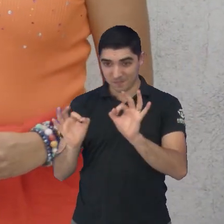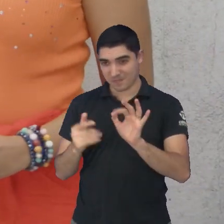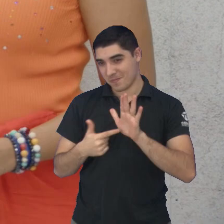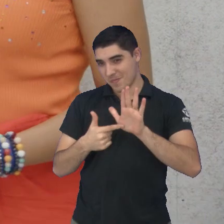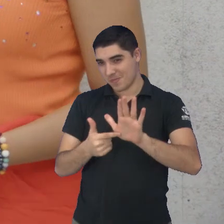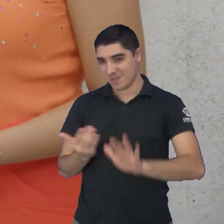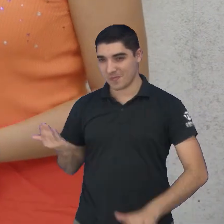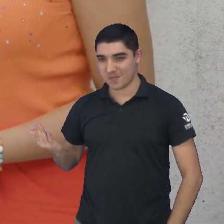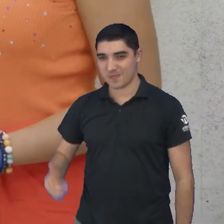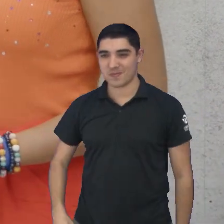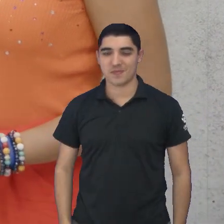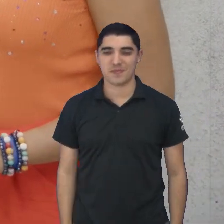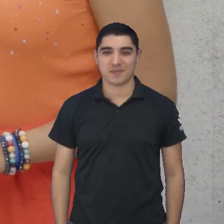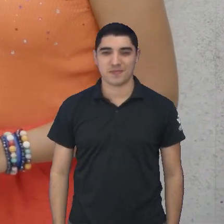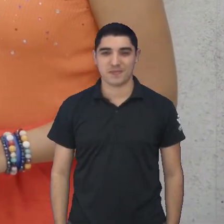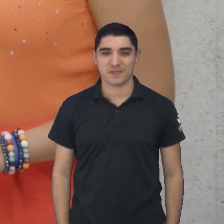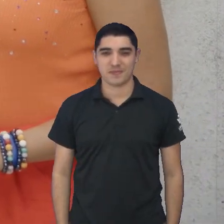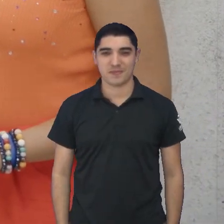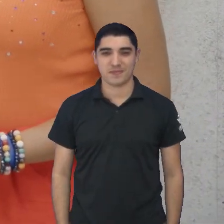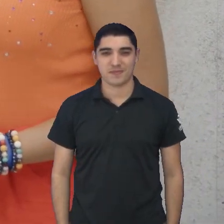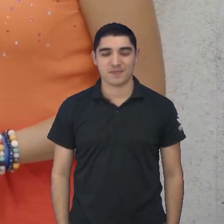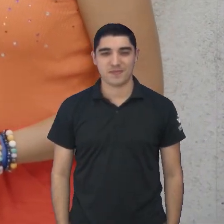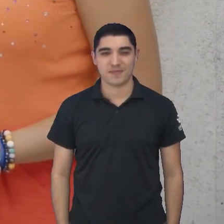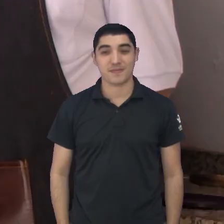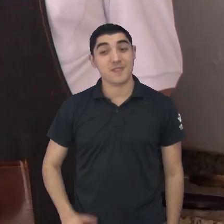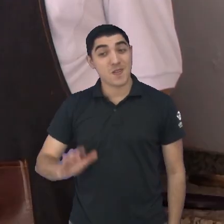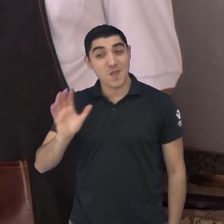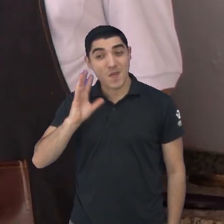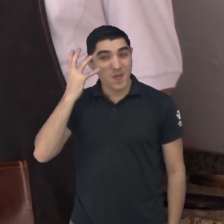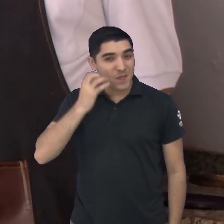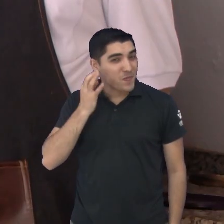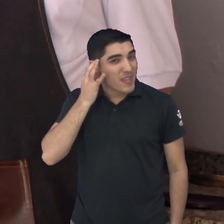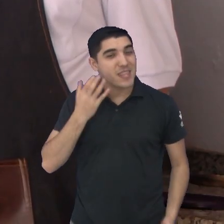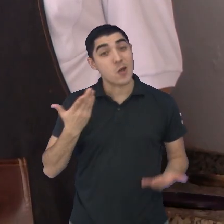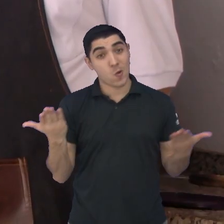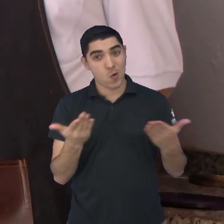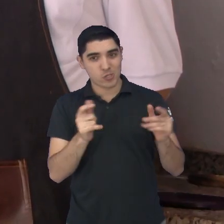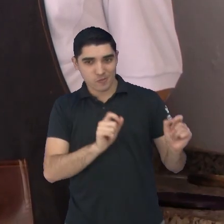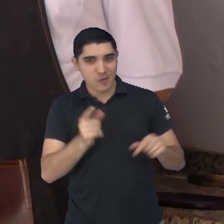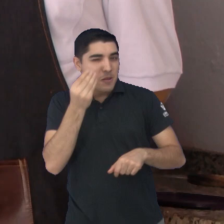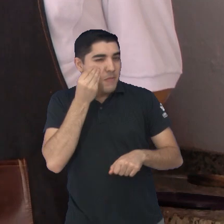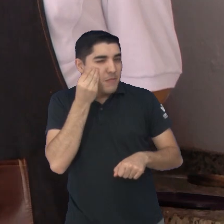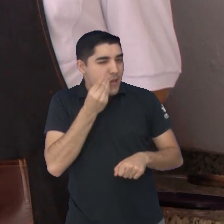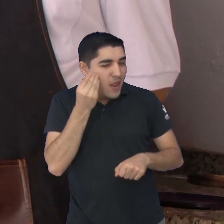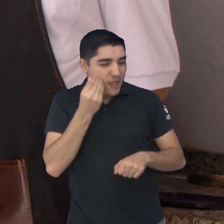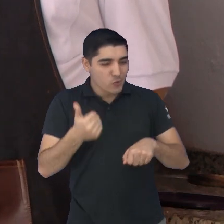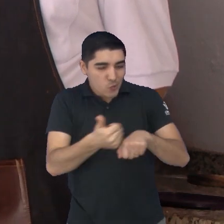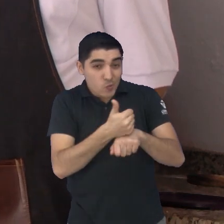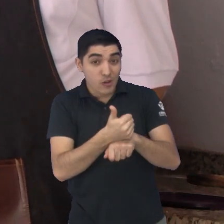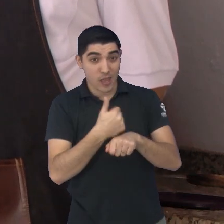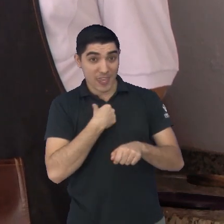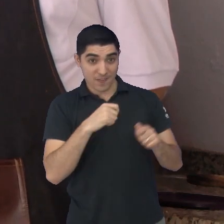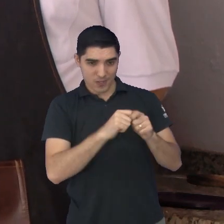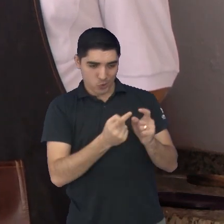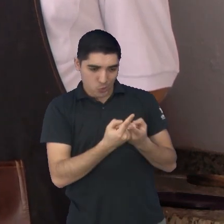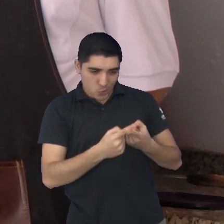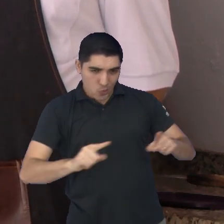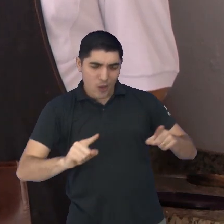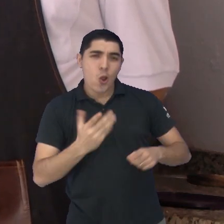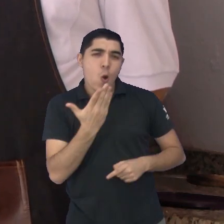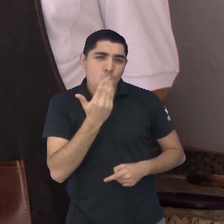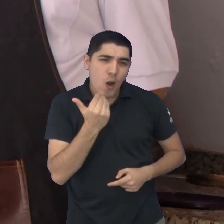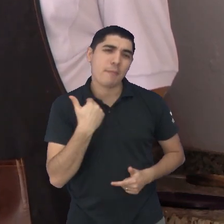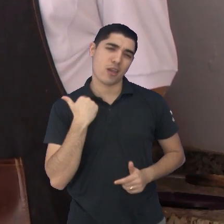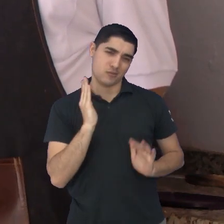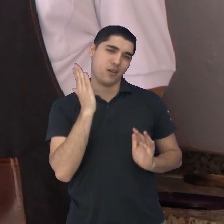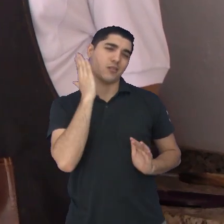comigo. Oi, Fernanda! E o job do dia de hoje, eu vou aprender a fazer churrasco. Comer churrasco eu já sei,